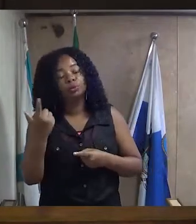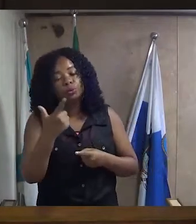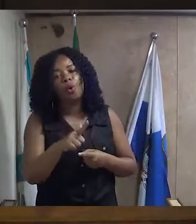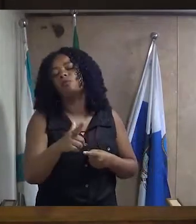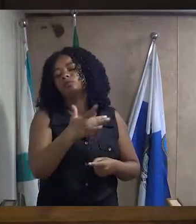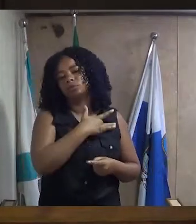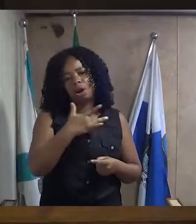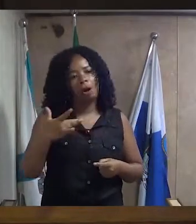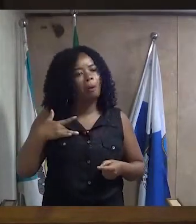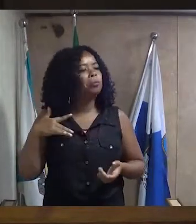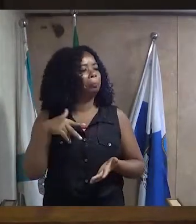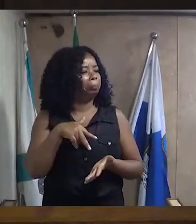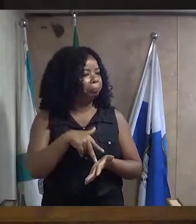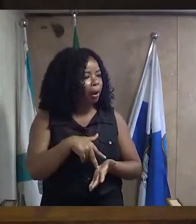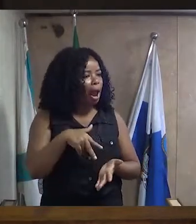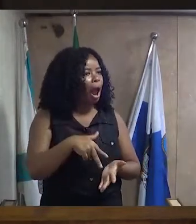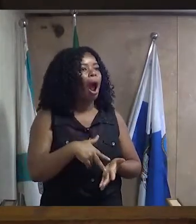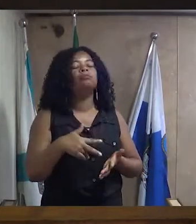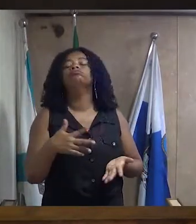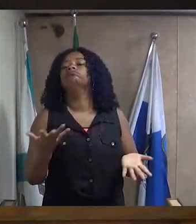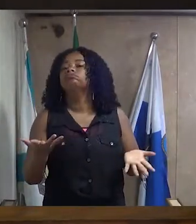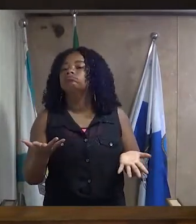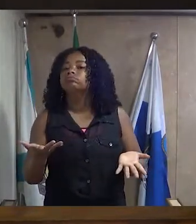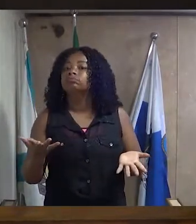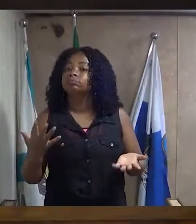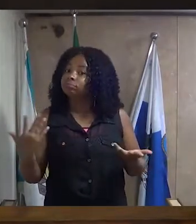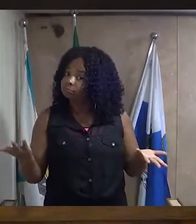um momento de muita alegria para mim.